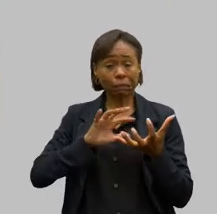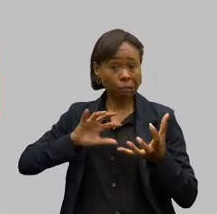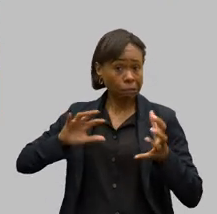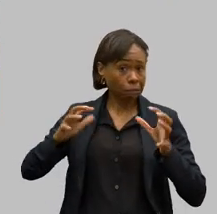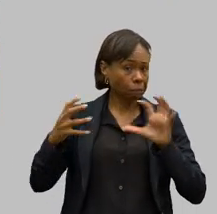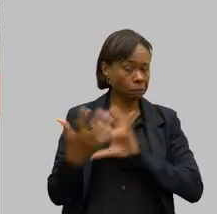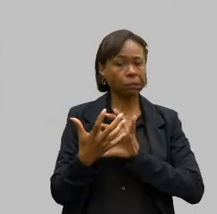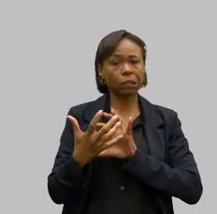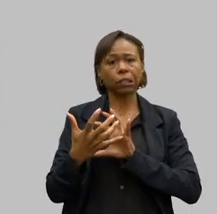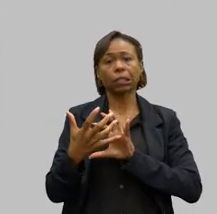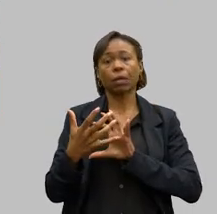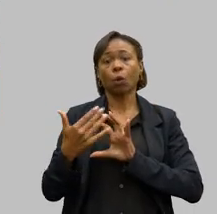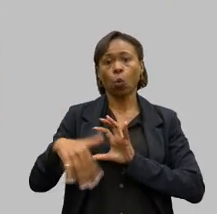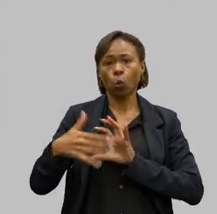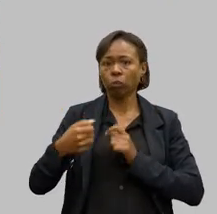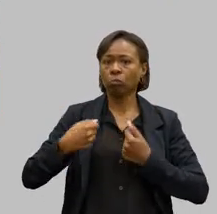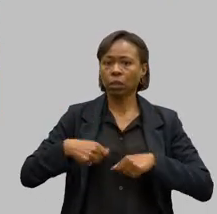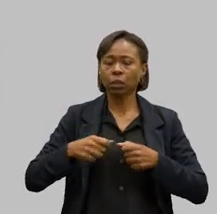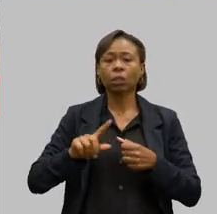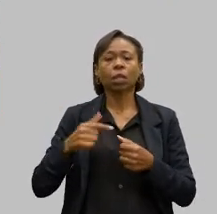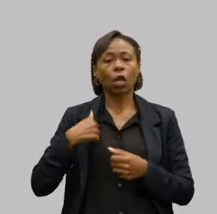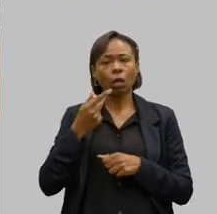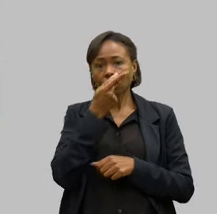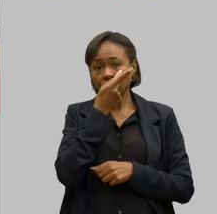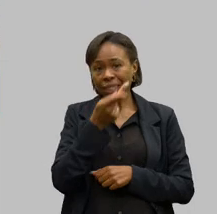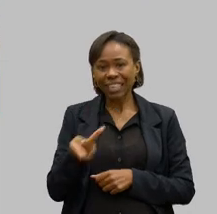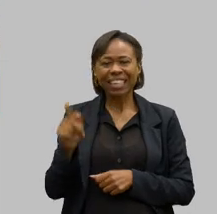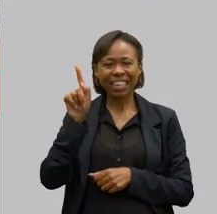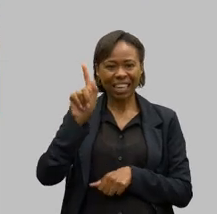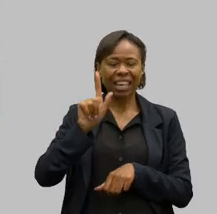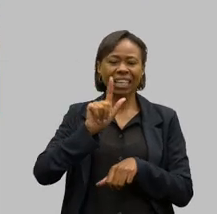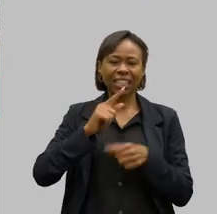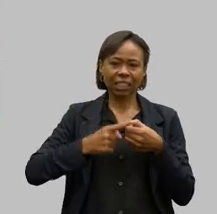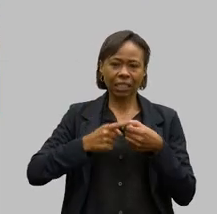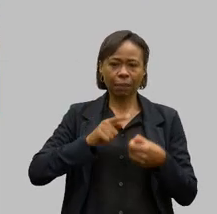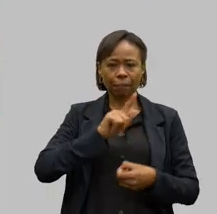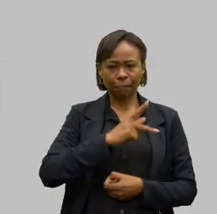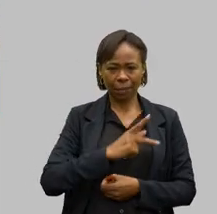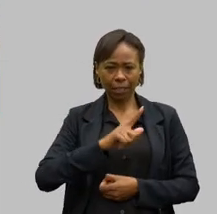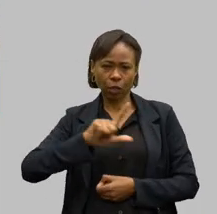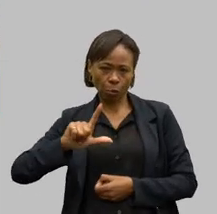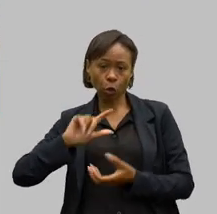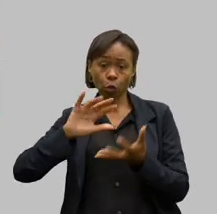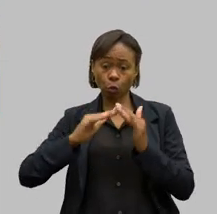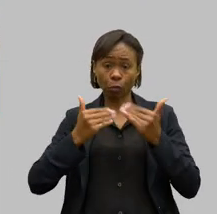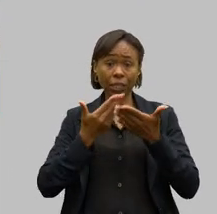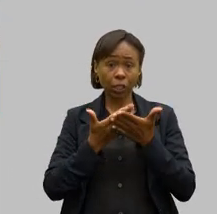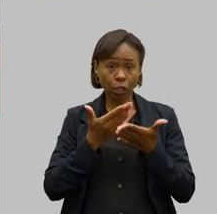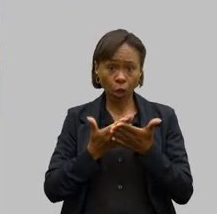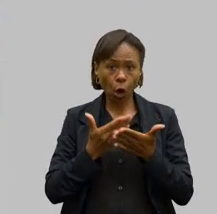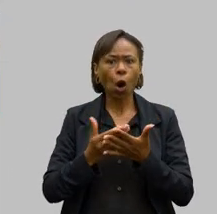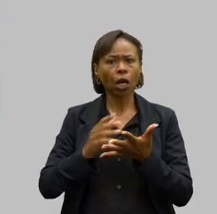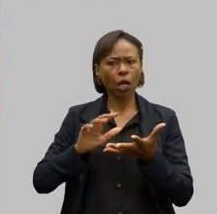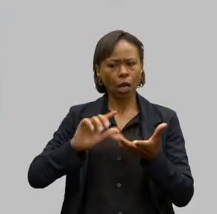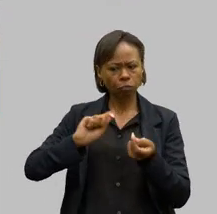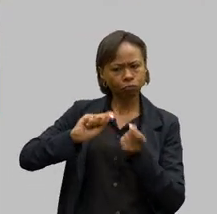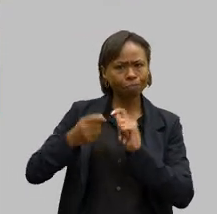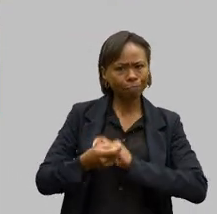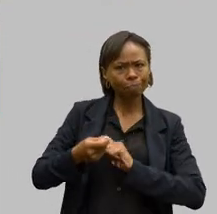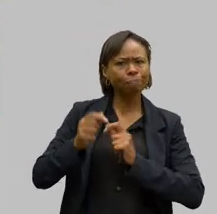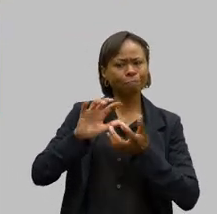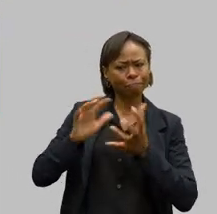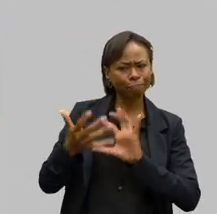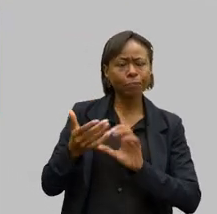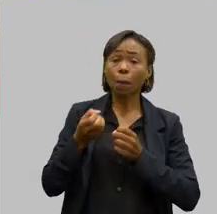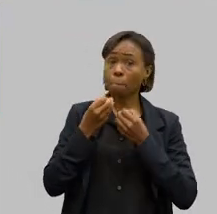completa. Estive visitando uma escola em Pedro Leopoldo que acabou de ser totalmente requalificada pelo governo, que ficou muito boa também. E a gente quer